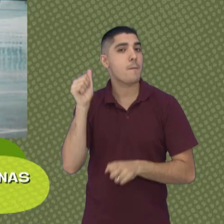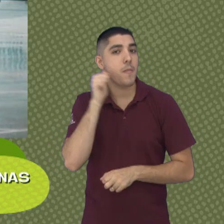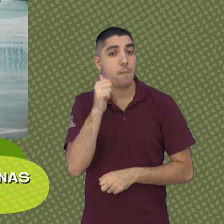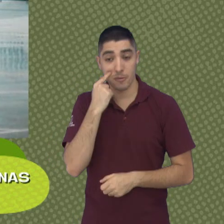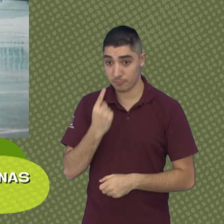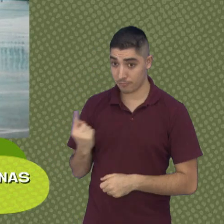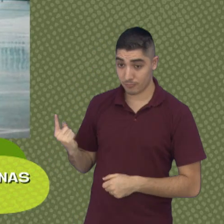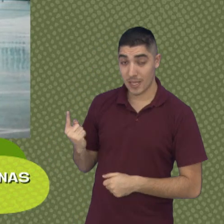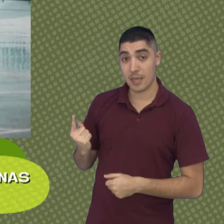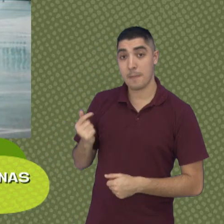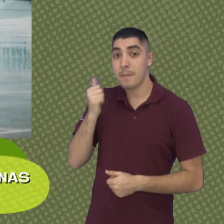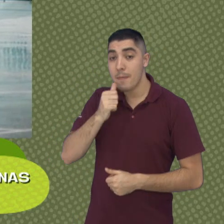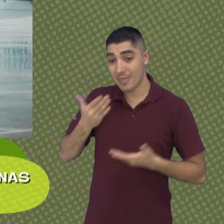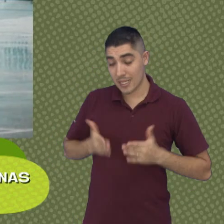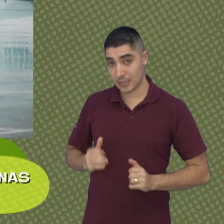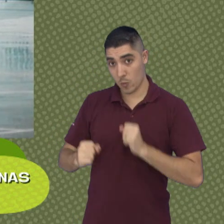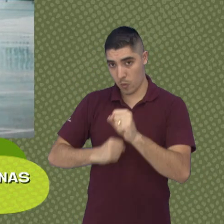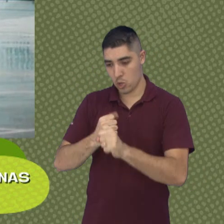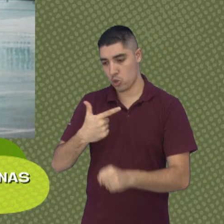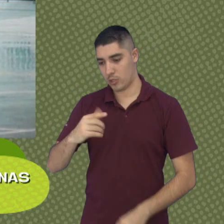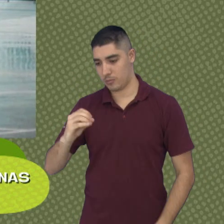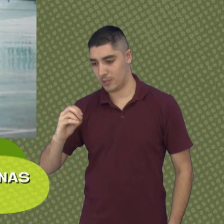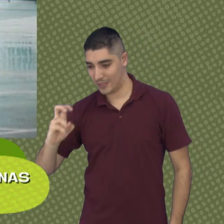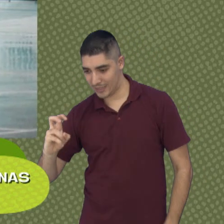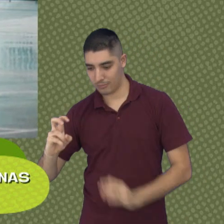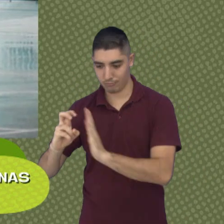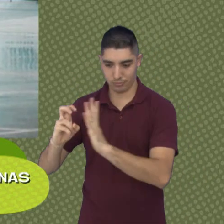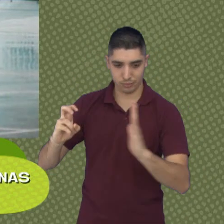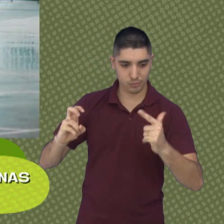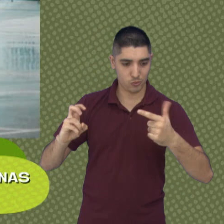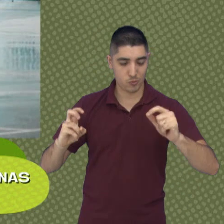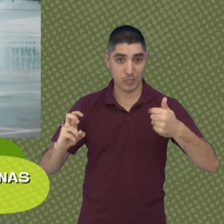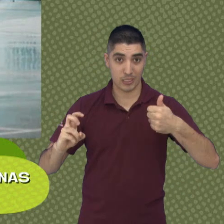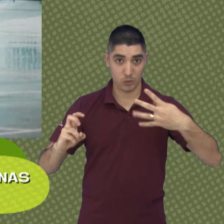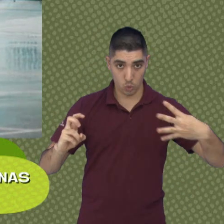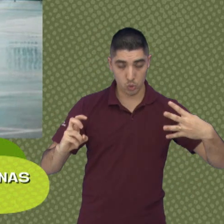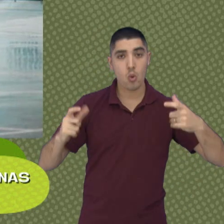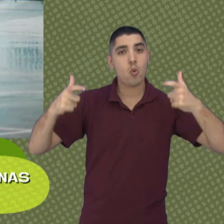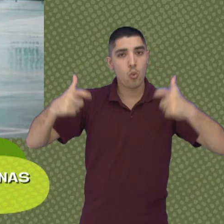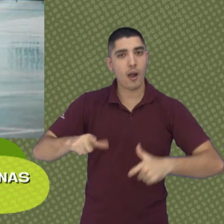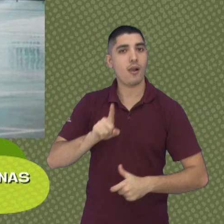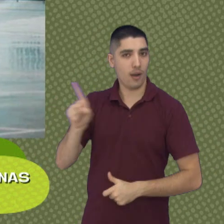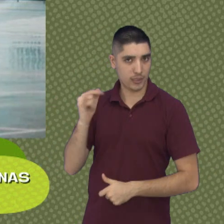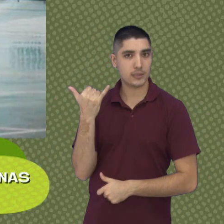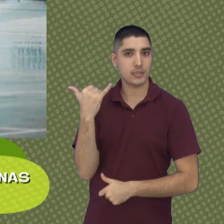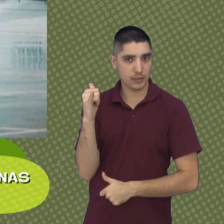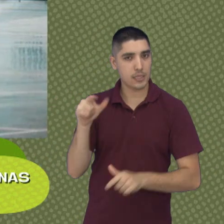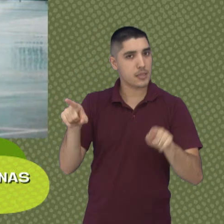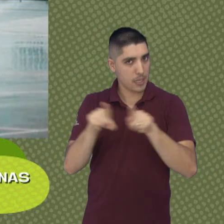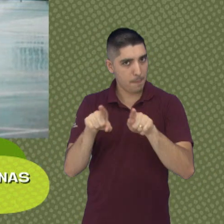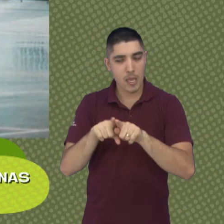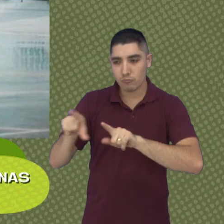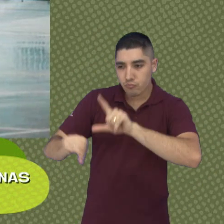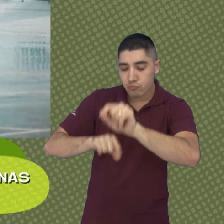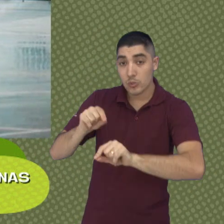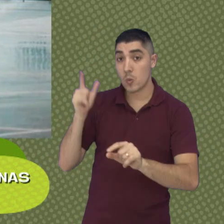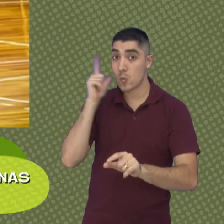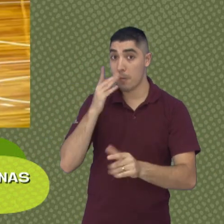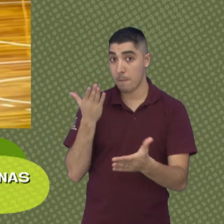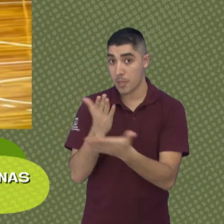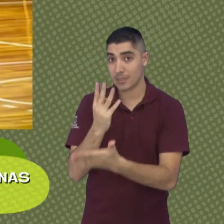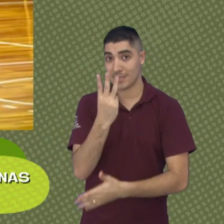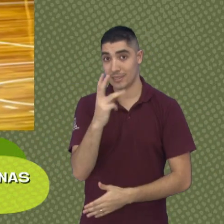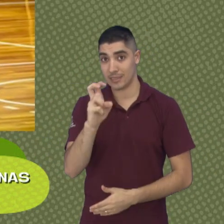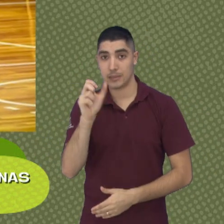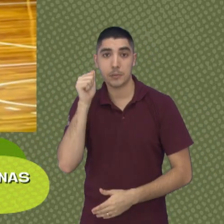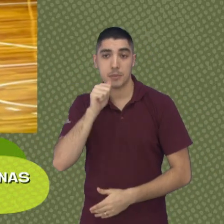garotas nascidas entre 2005 e 2014. Movimentou o poliesportivo do Altos de Santana. A comissão classificou 35 garotas que